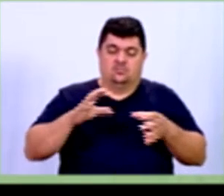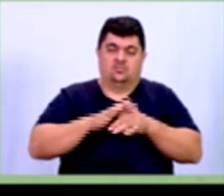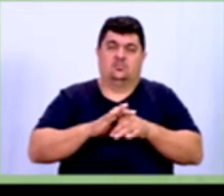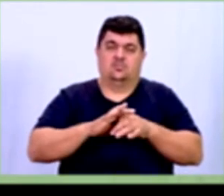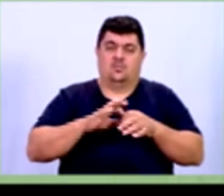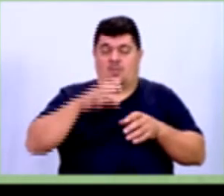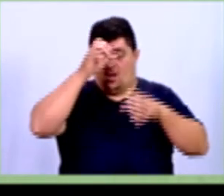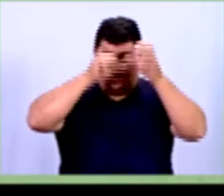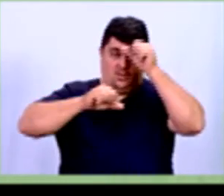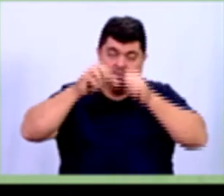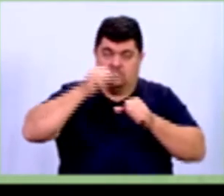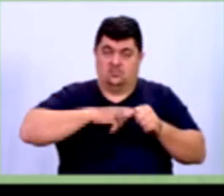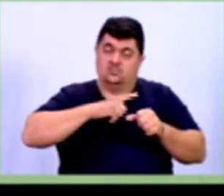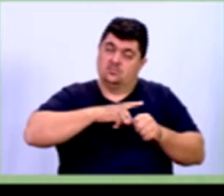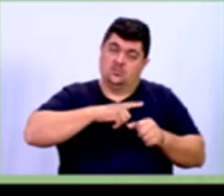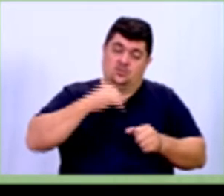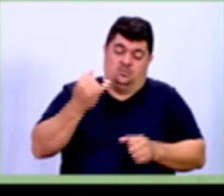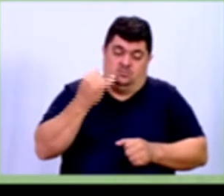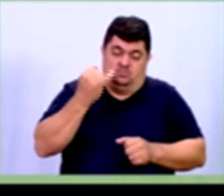dos recursos básicos que